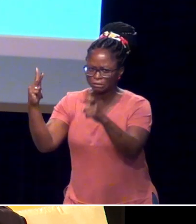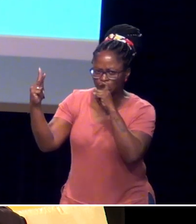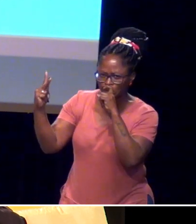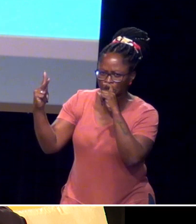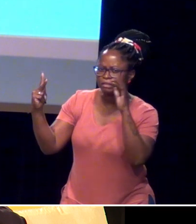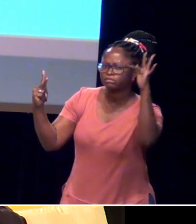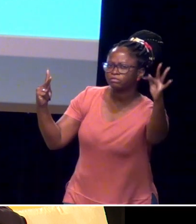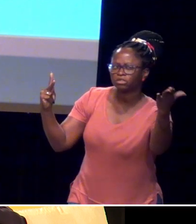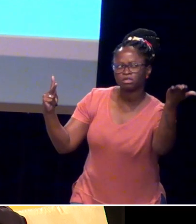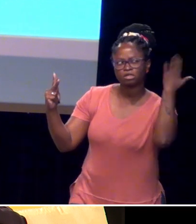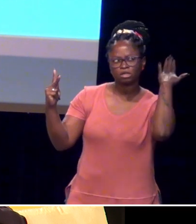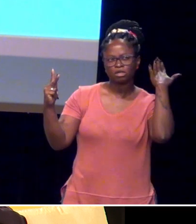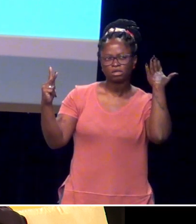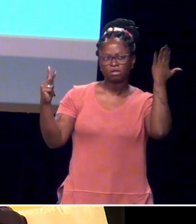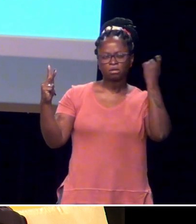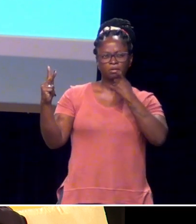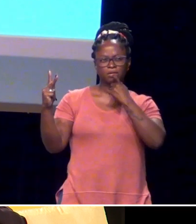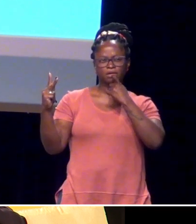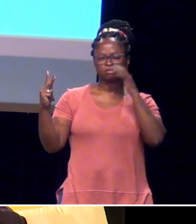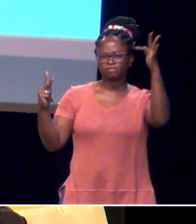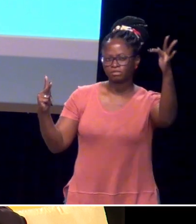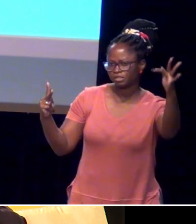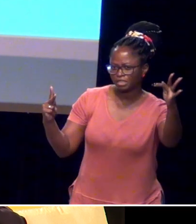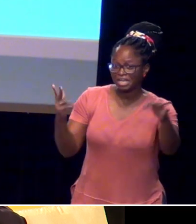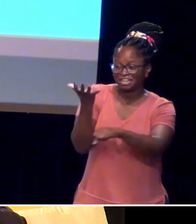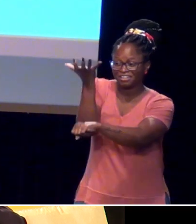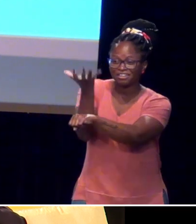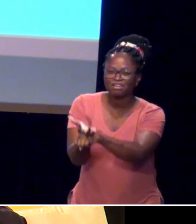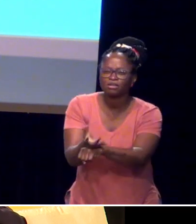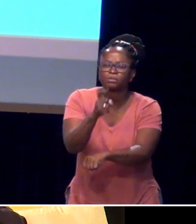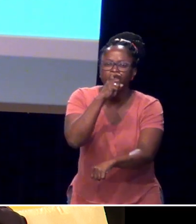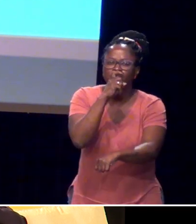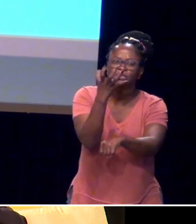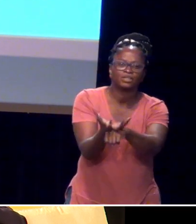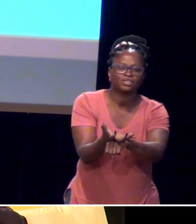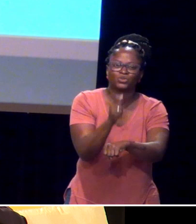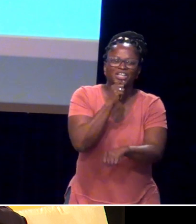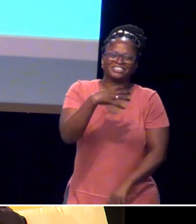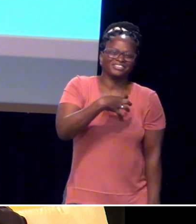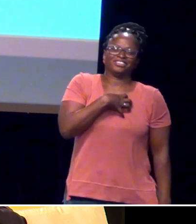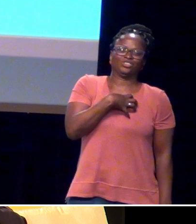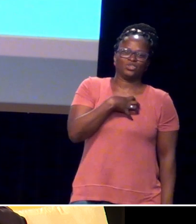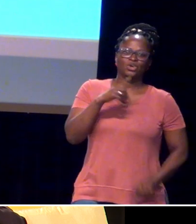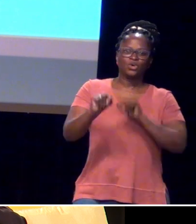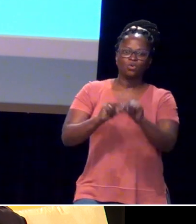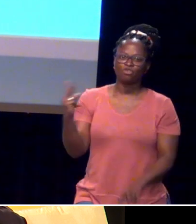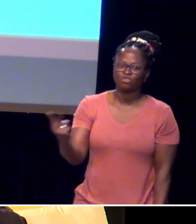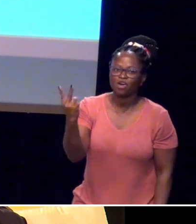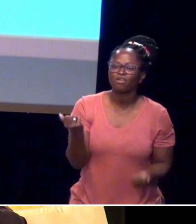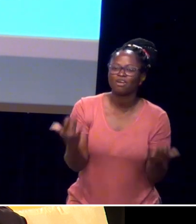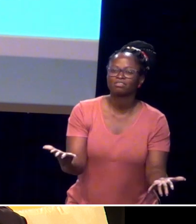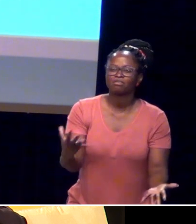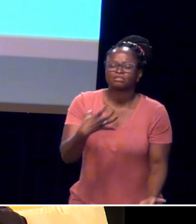que é futuro, o que é passado recente. A disciplina não sabe. Quem vai dar valor